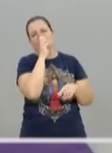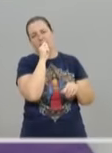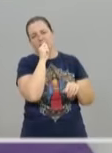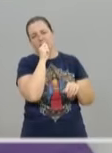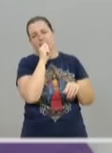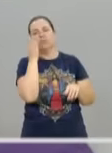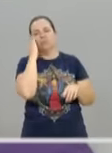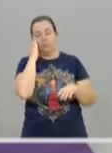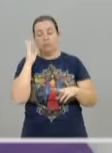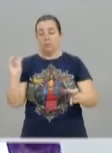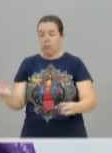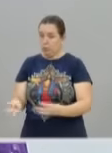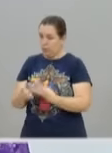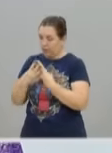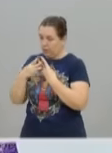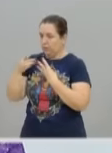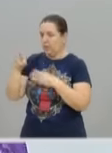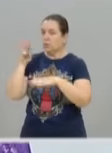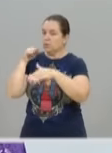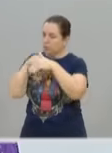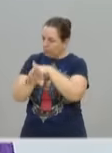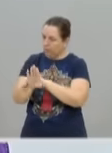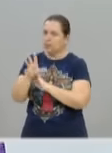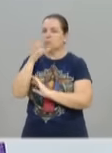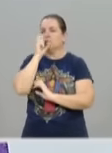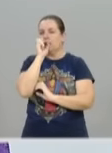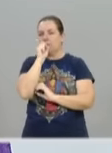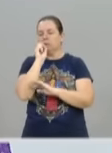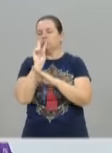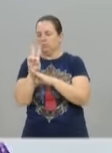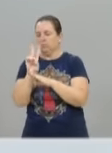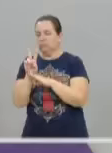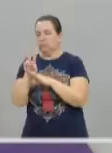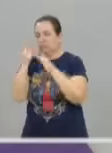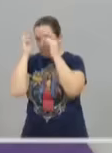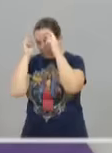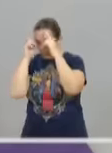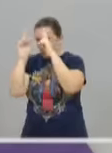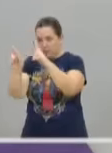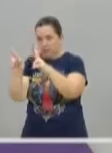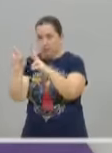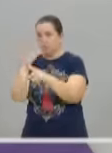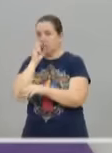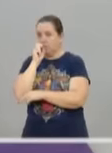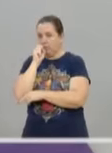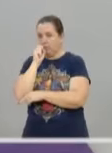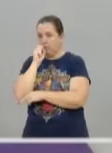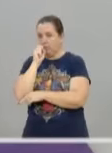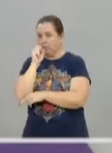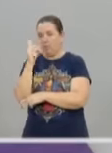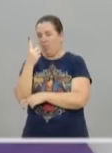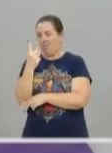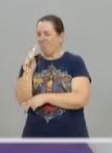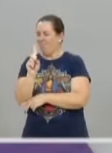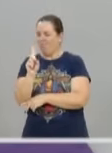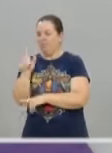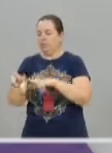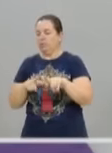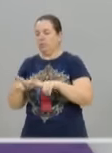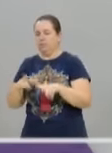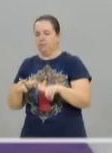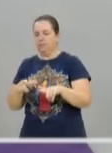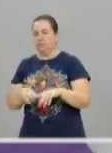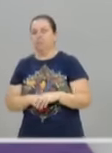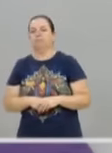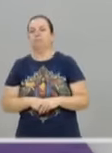judeus eles guardam muito sábado Shabat trabal não trabalho quem